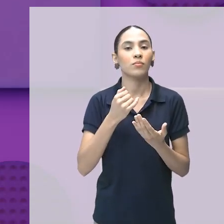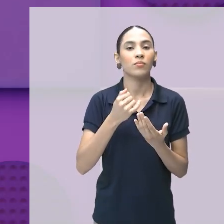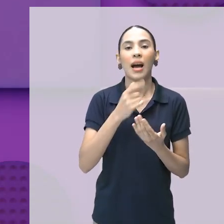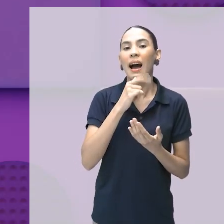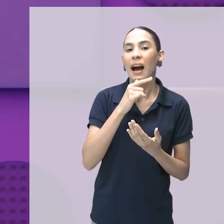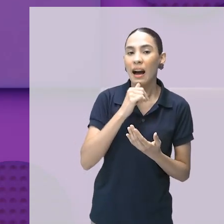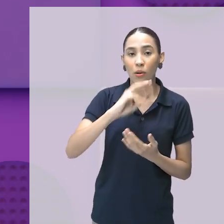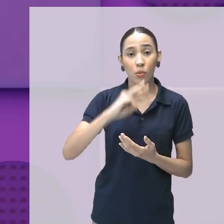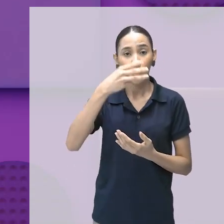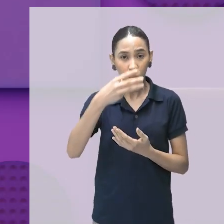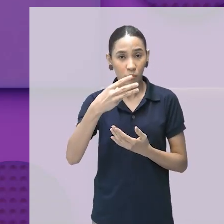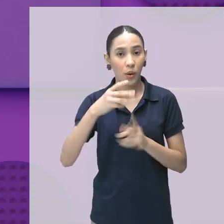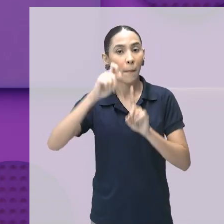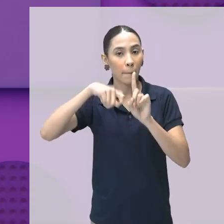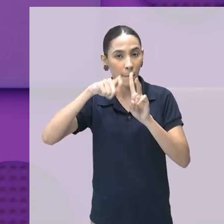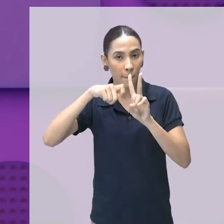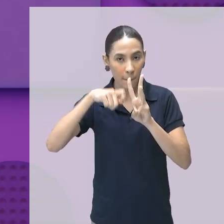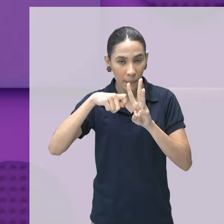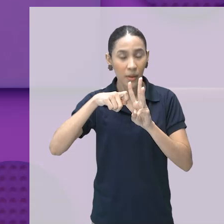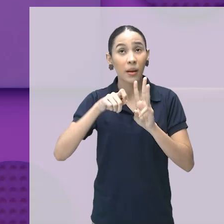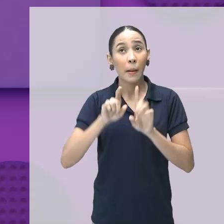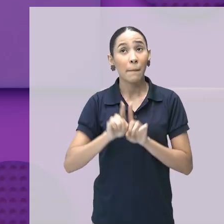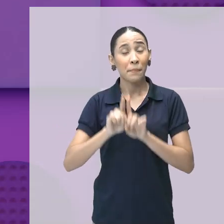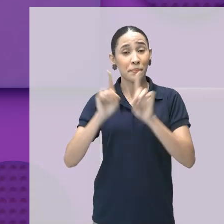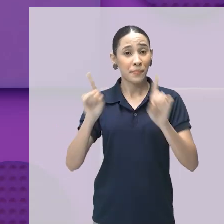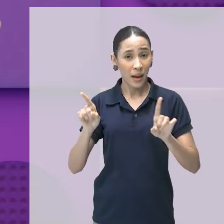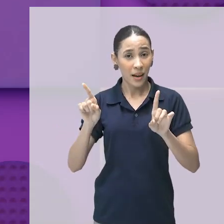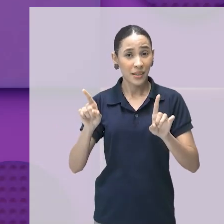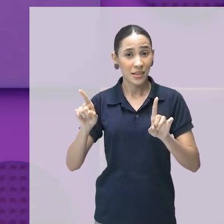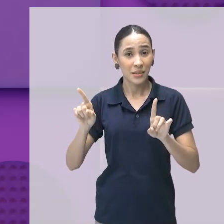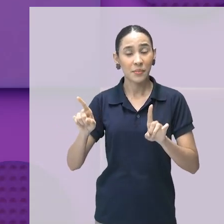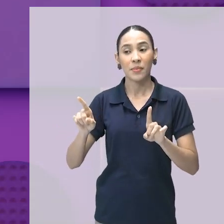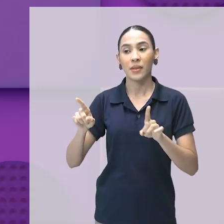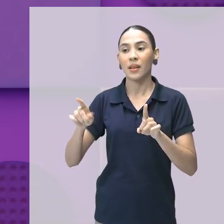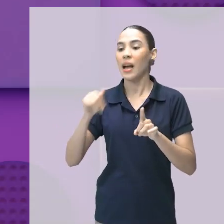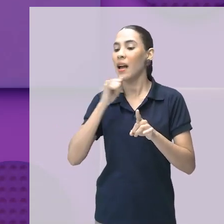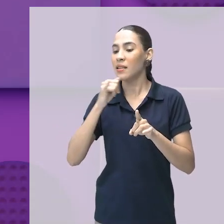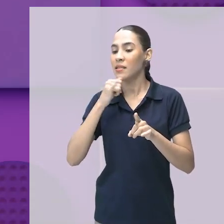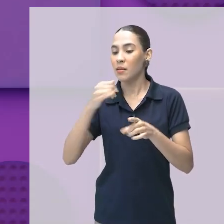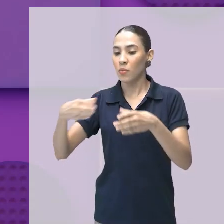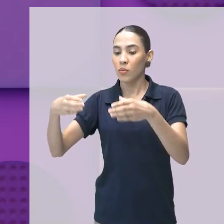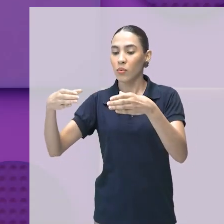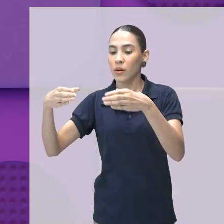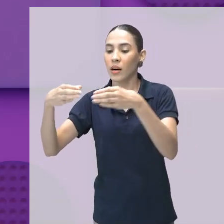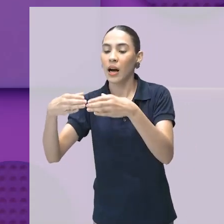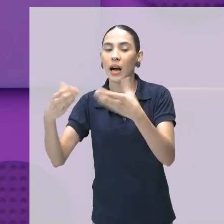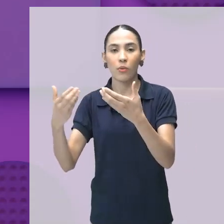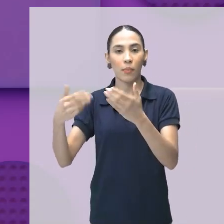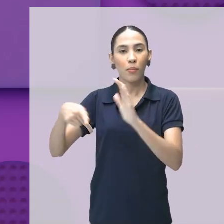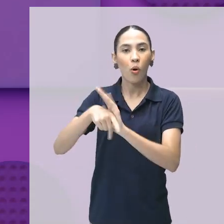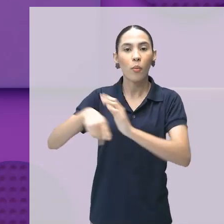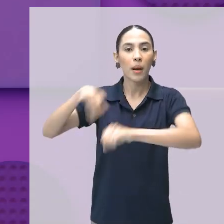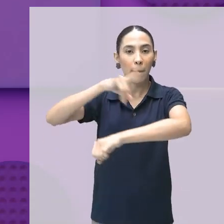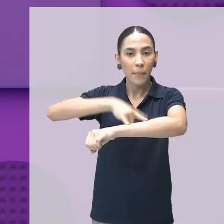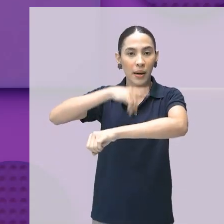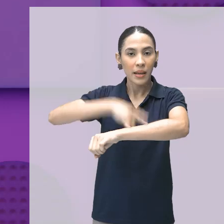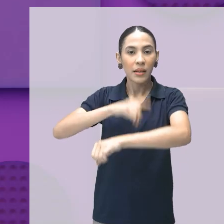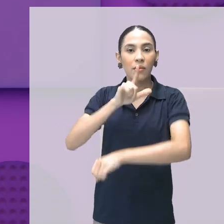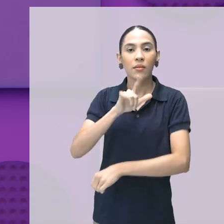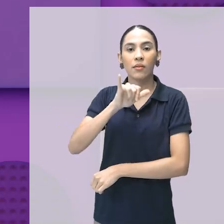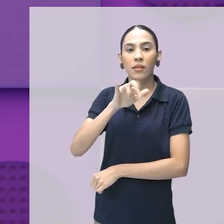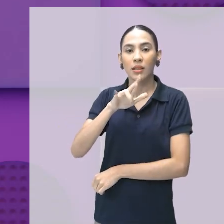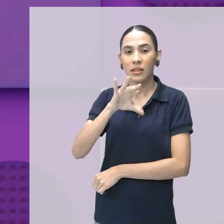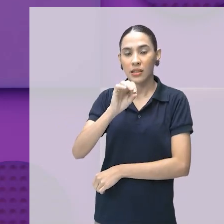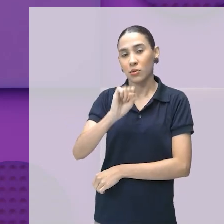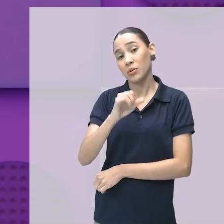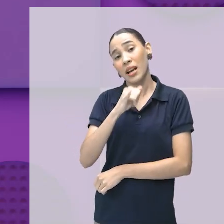todo mês, certo? E aí, só que na caixa do vaso sanitário está em litro, 32